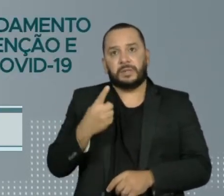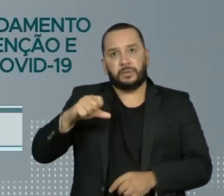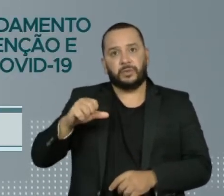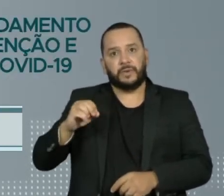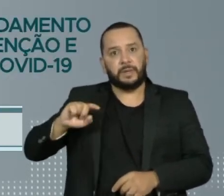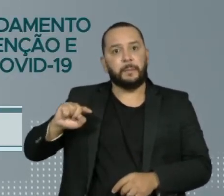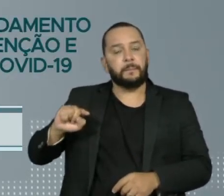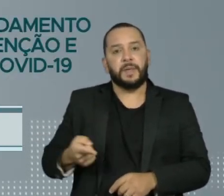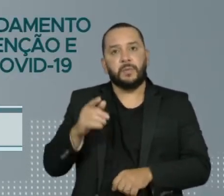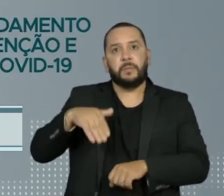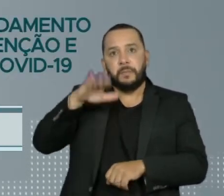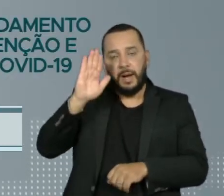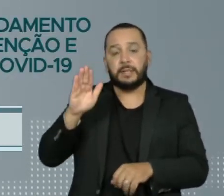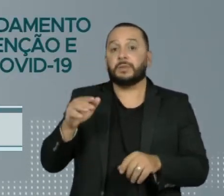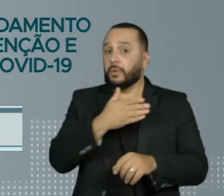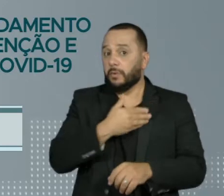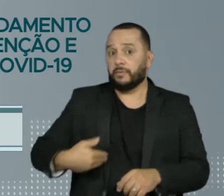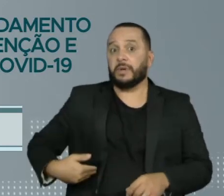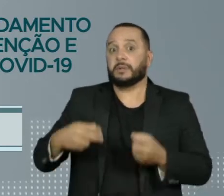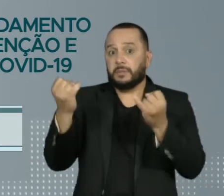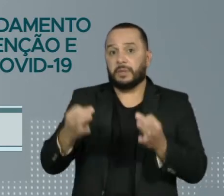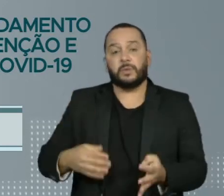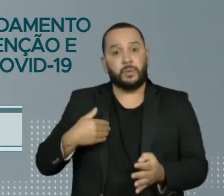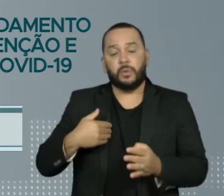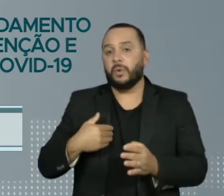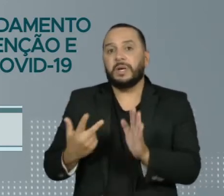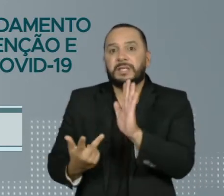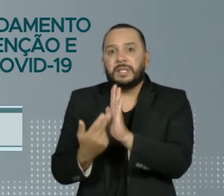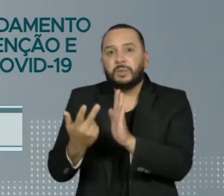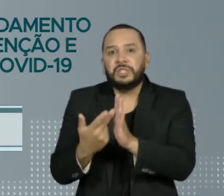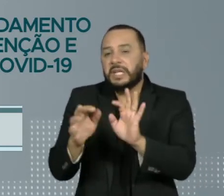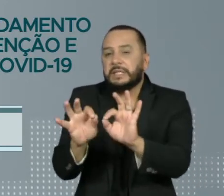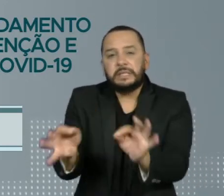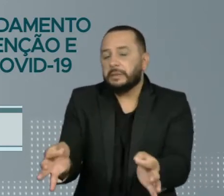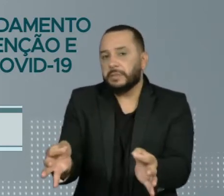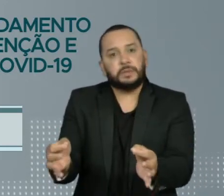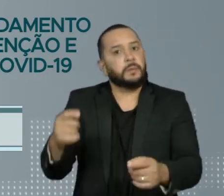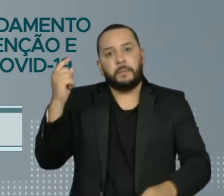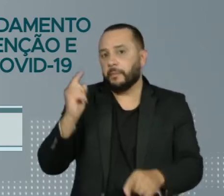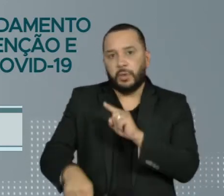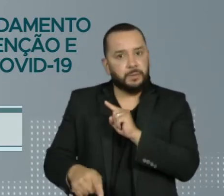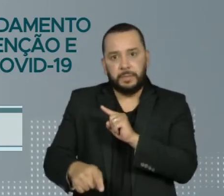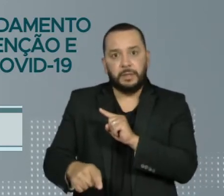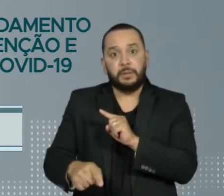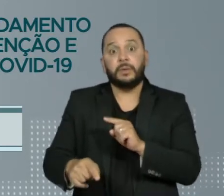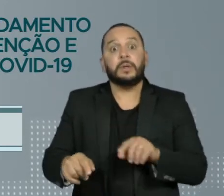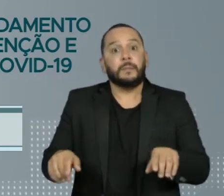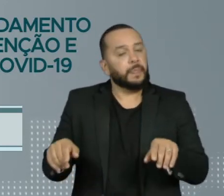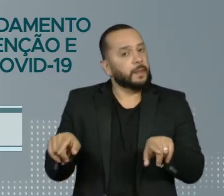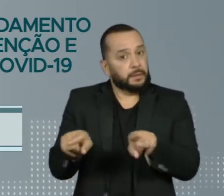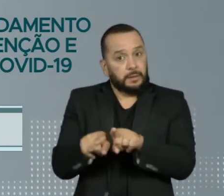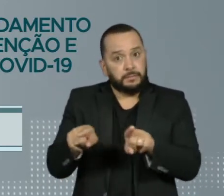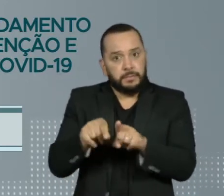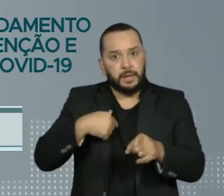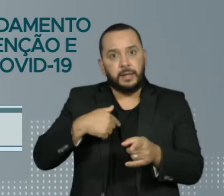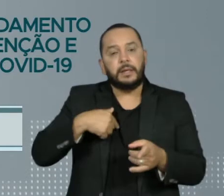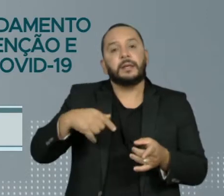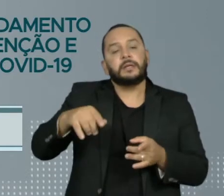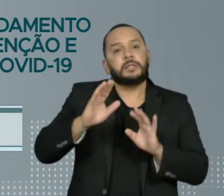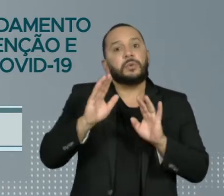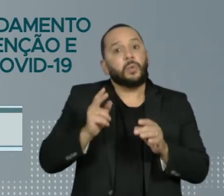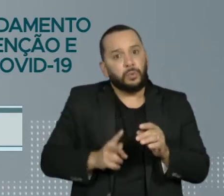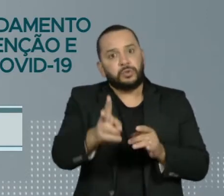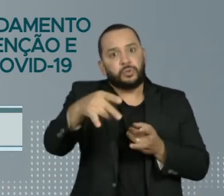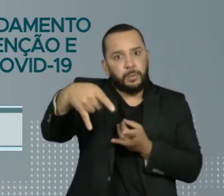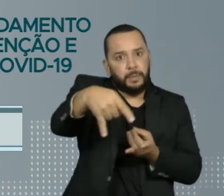estado determinou que hospitais não agendem cirurgias que não sejam emergenciais e que não desmobilizem leitos para o tratamento do